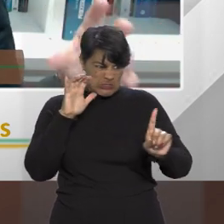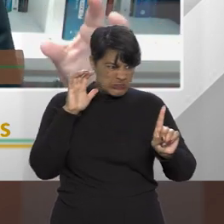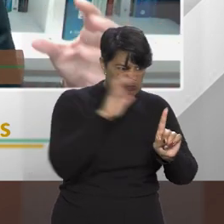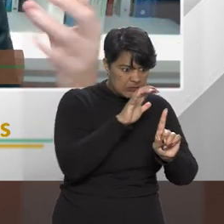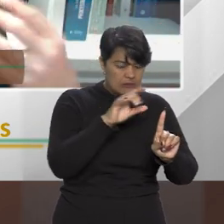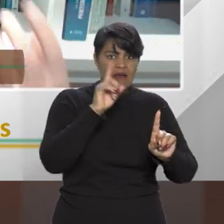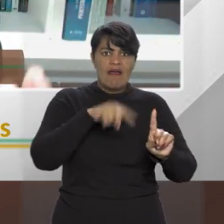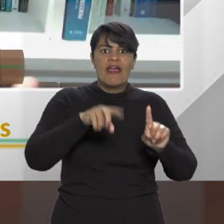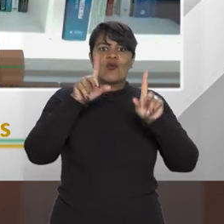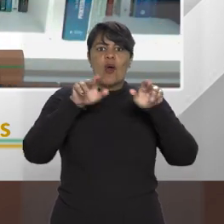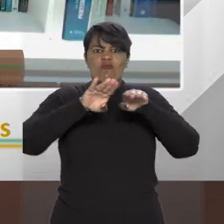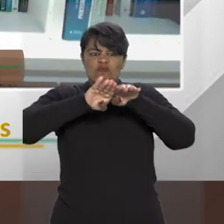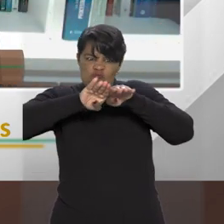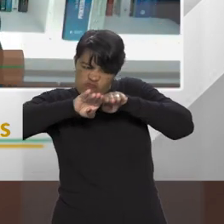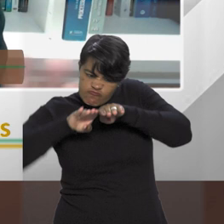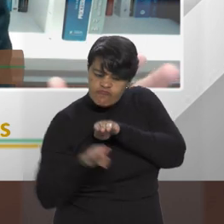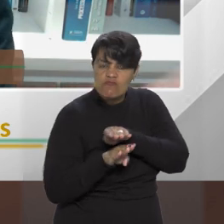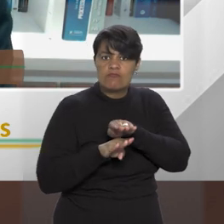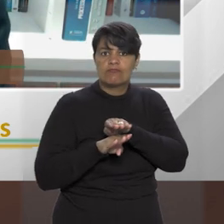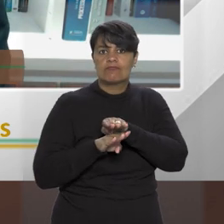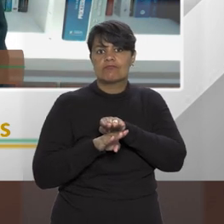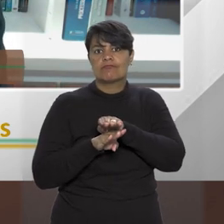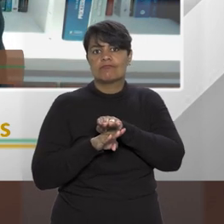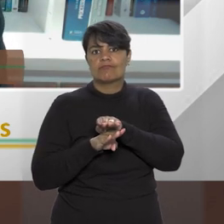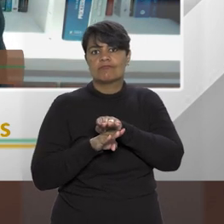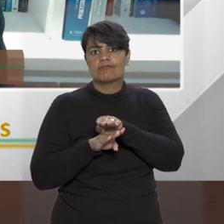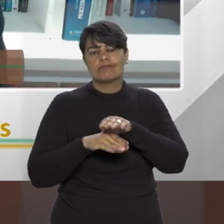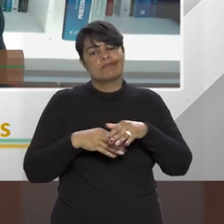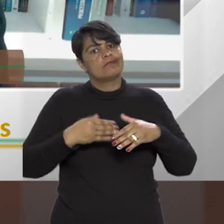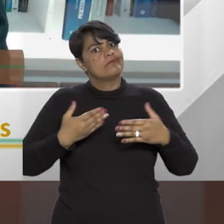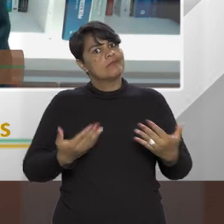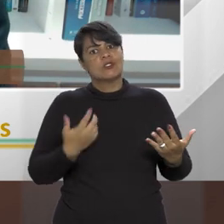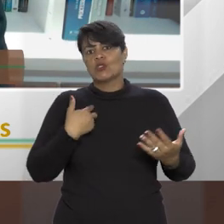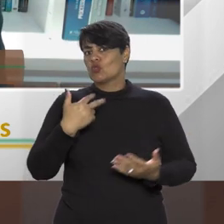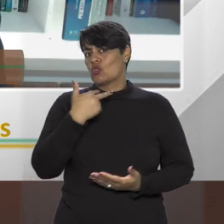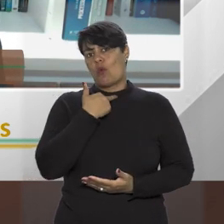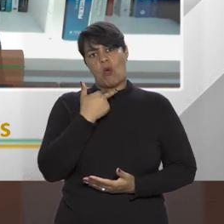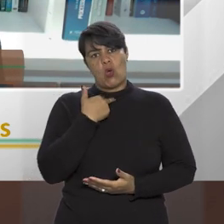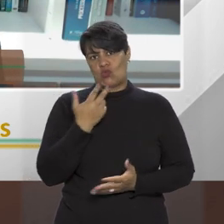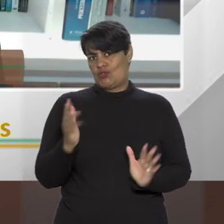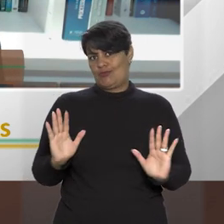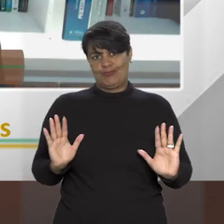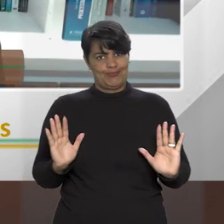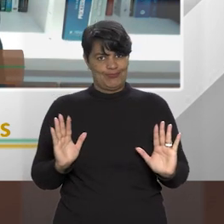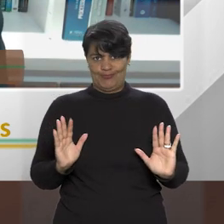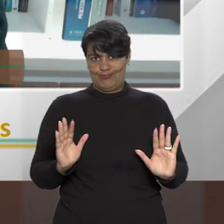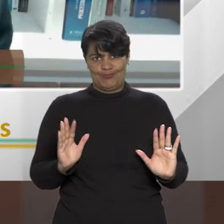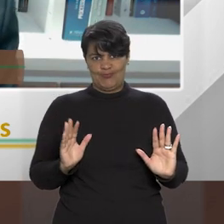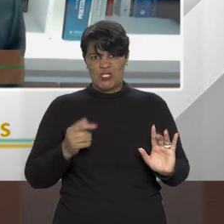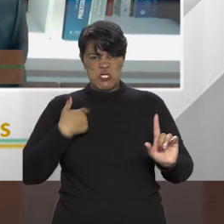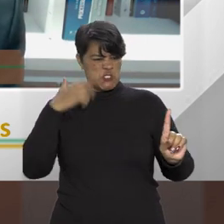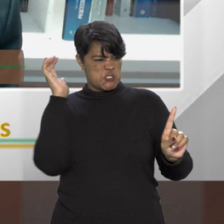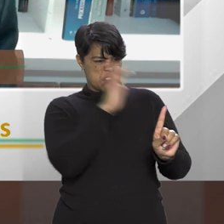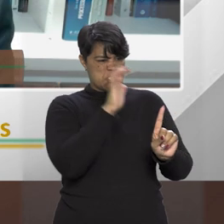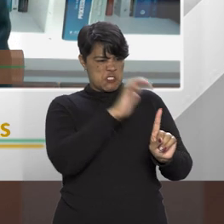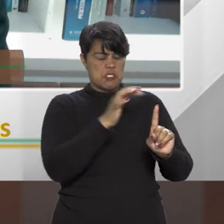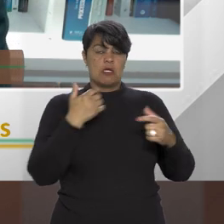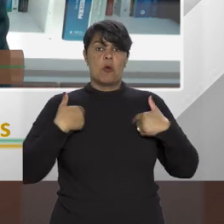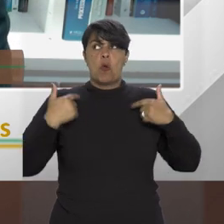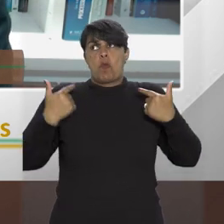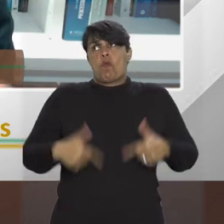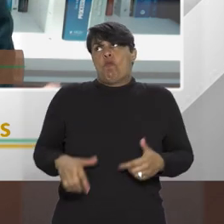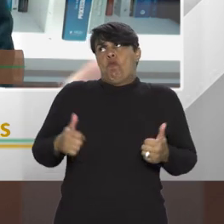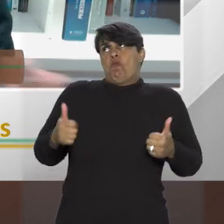isso não deixa de ser uma forma de negociar. Olha, não tem interesse aqui em recorrer dessa demanda, eu não tenho interesse em contestar